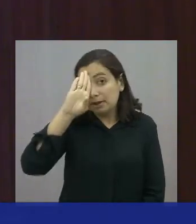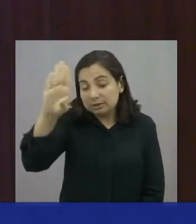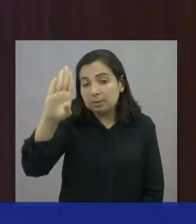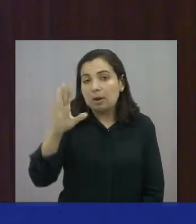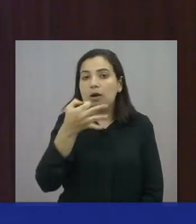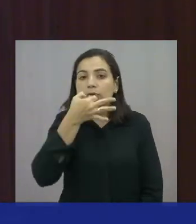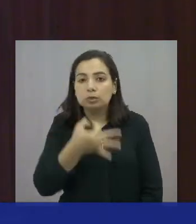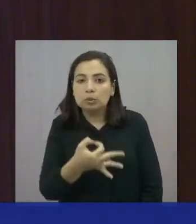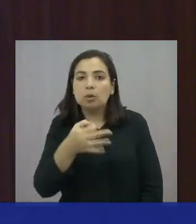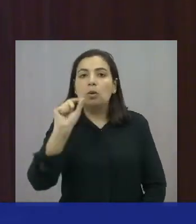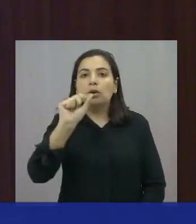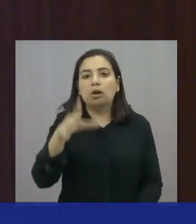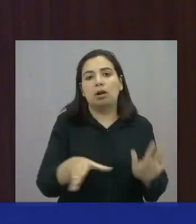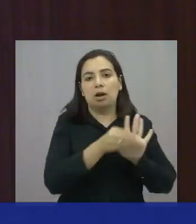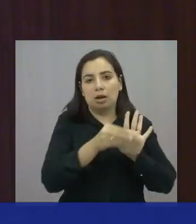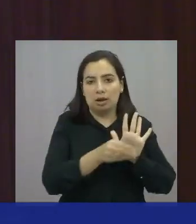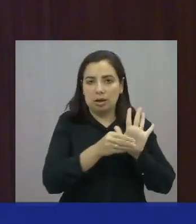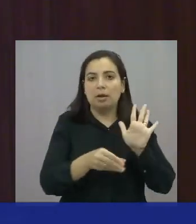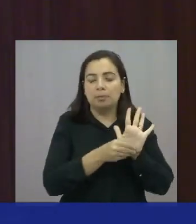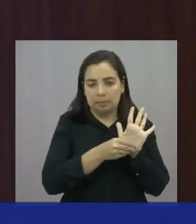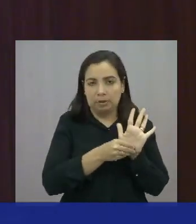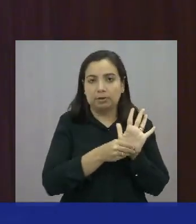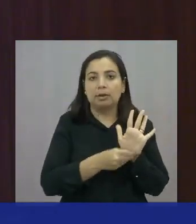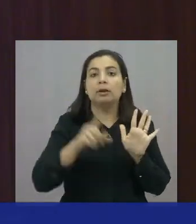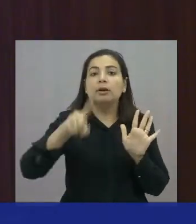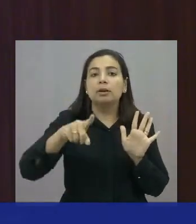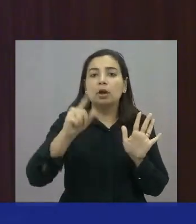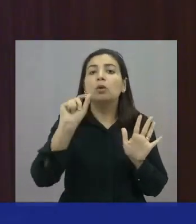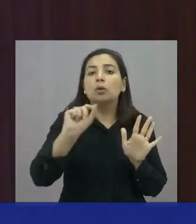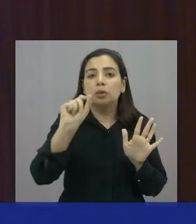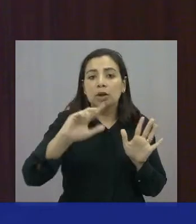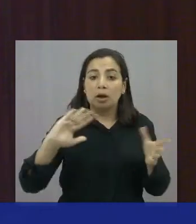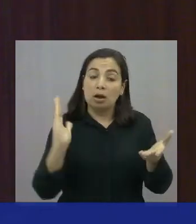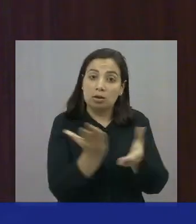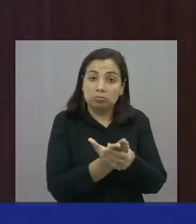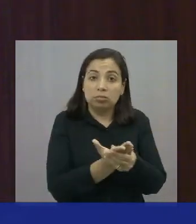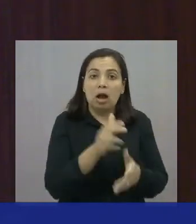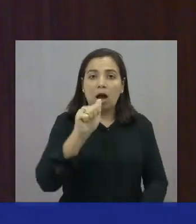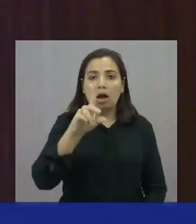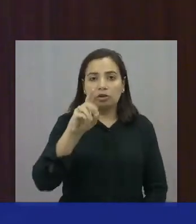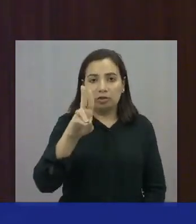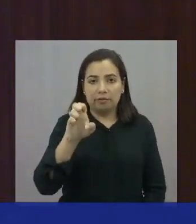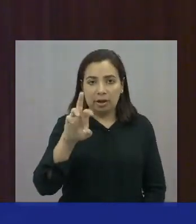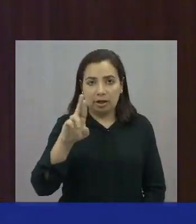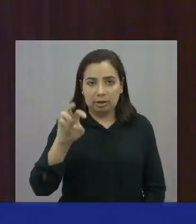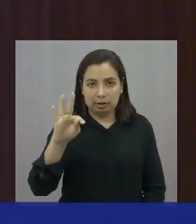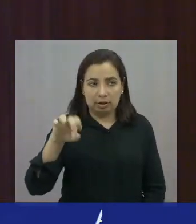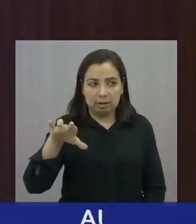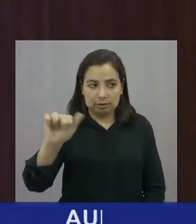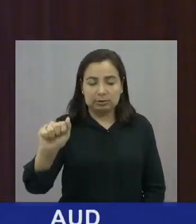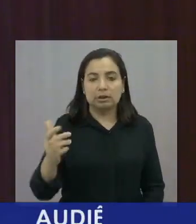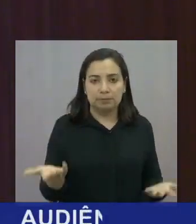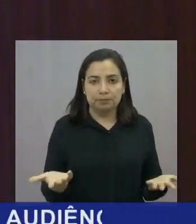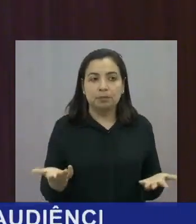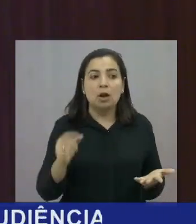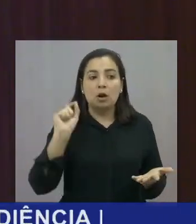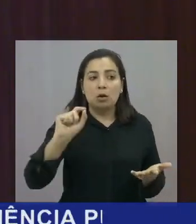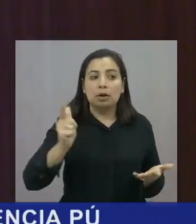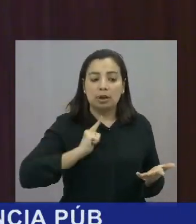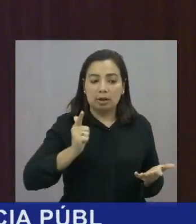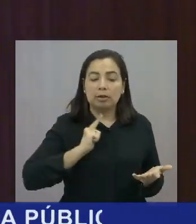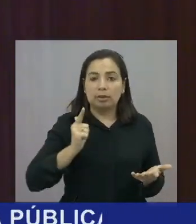de emenda, que é sobre a advertência. Essa emenda foi protocolada pelo vereador Márcio